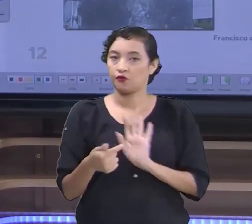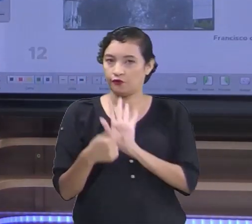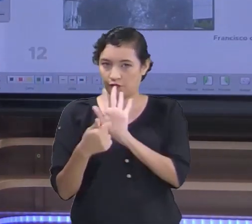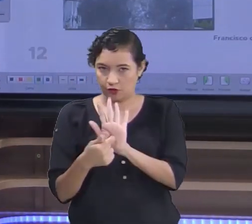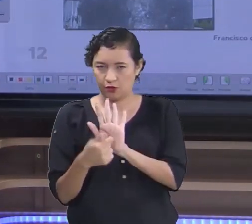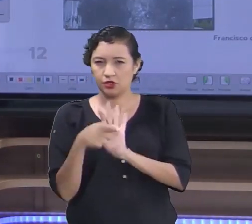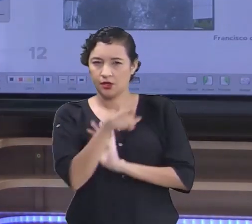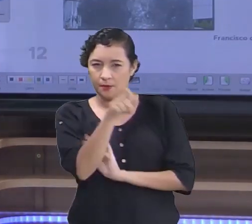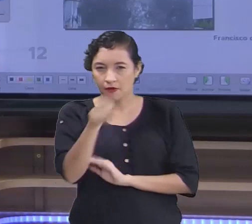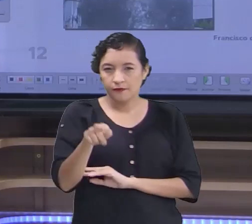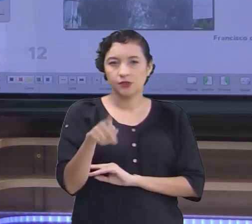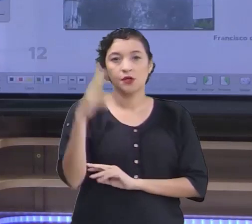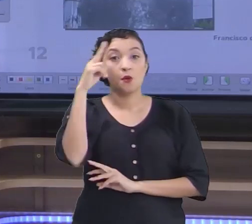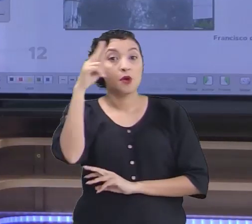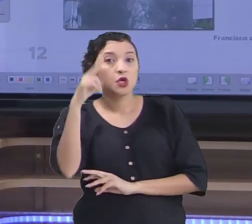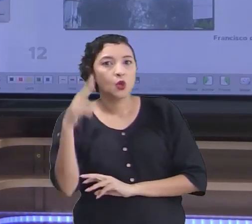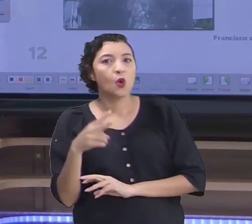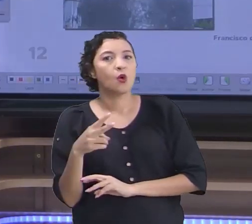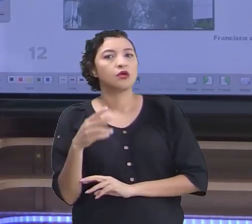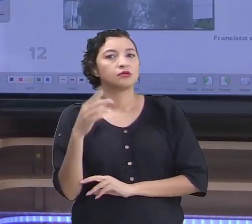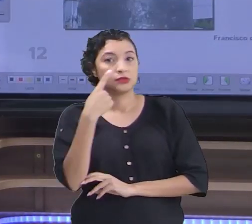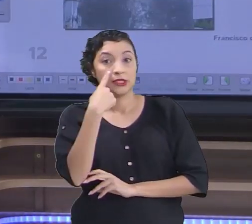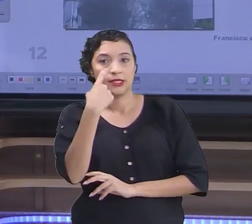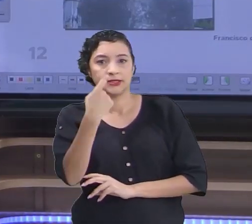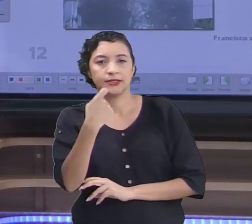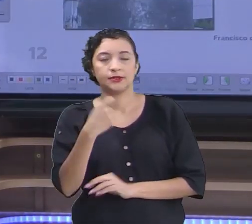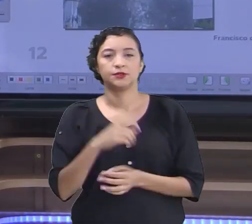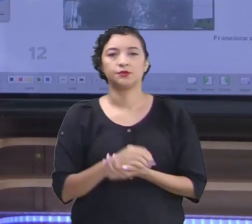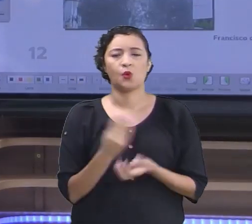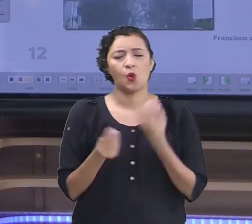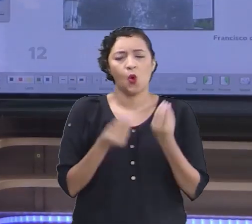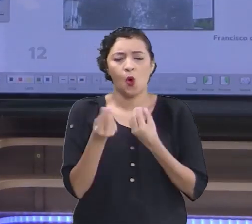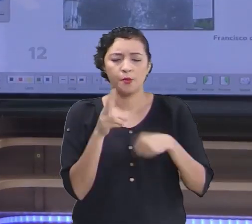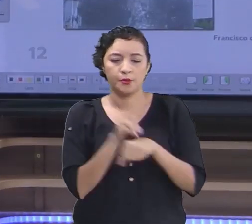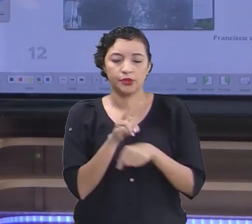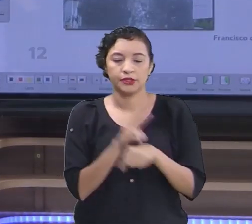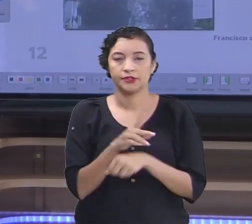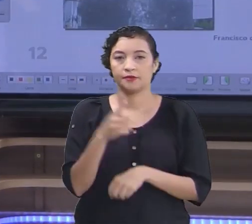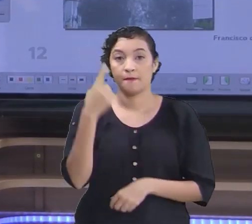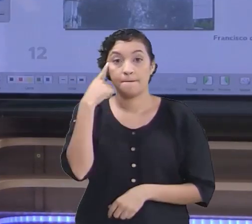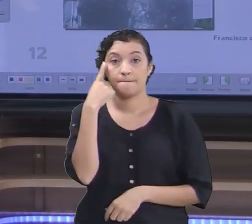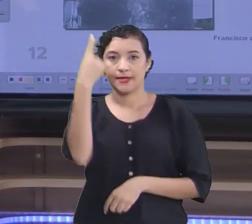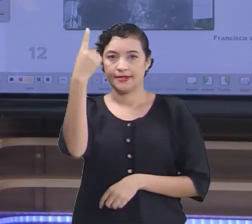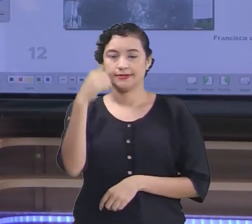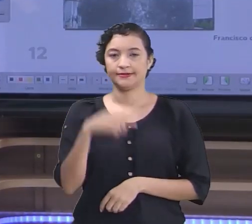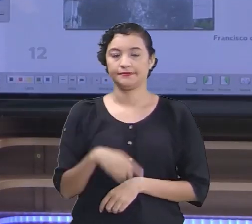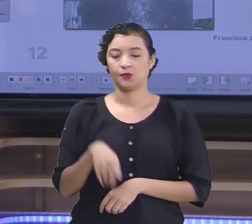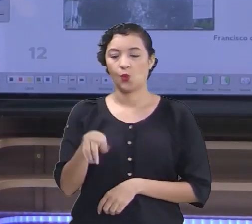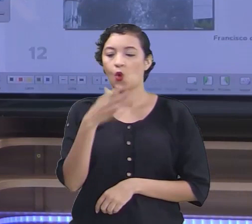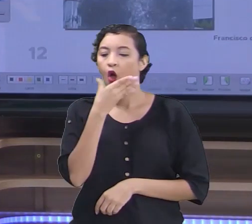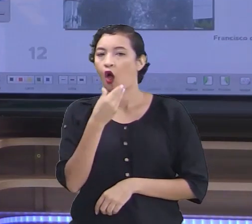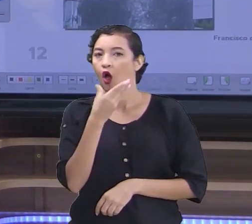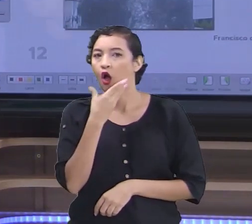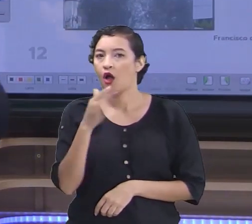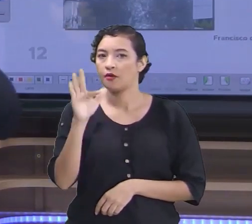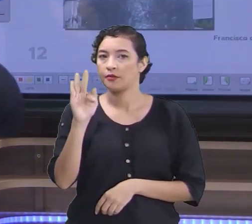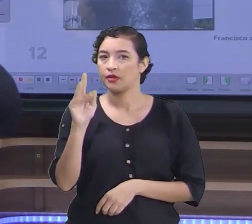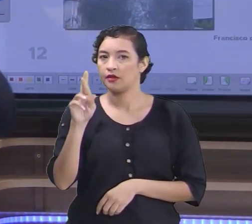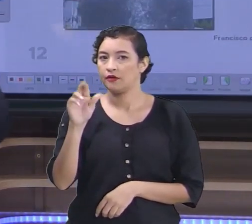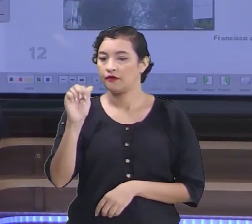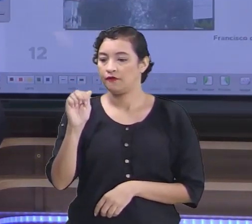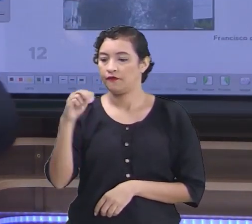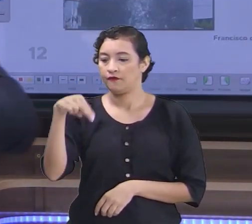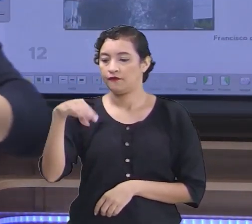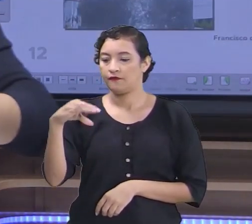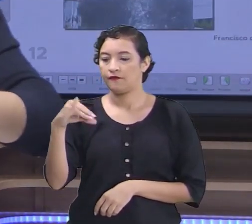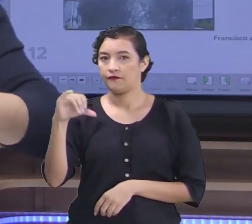de como eles se protegiam. Imagina agora, nós estamos num barco com Orellana, com Franciscão, descendo ali, ó.